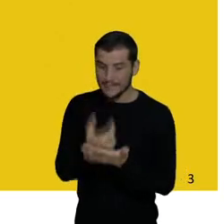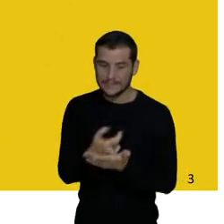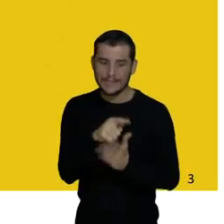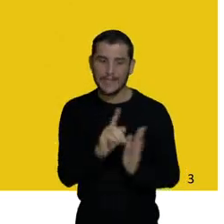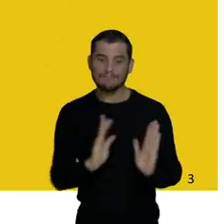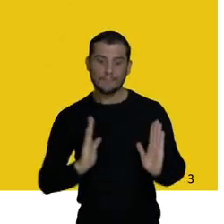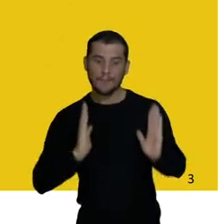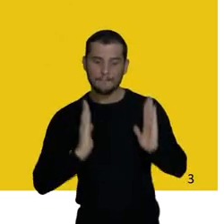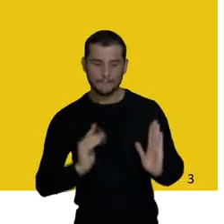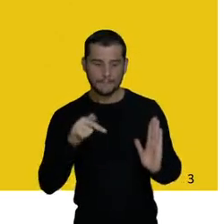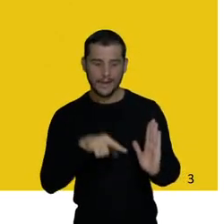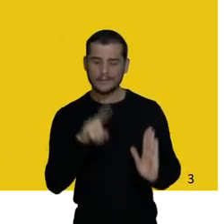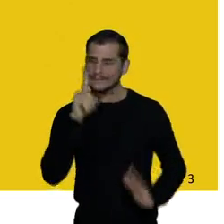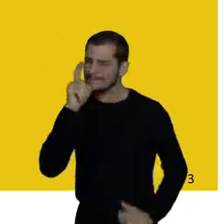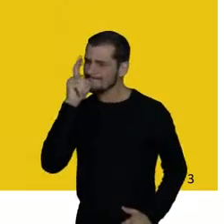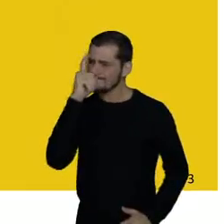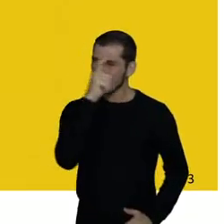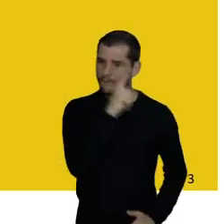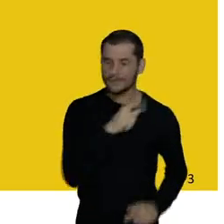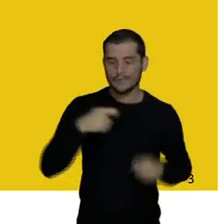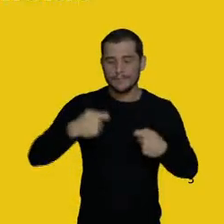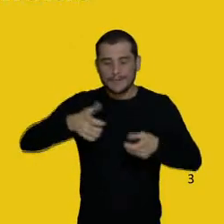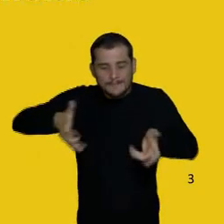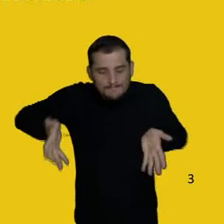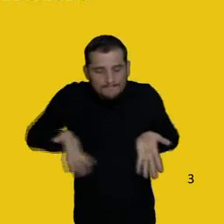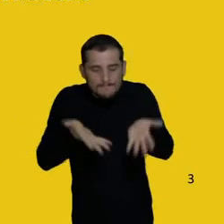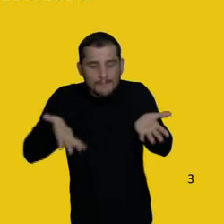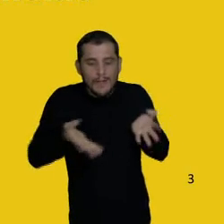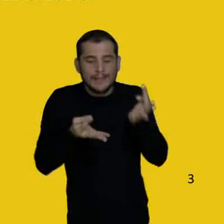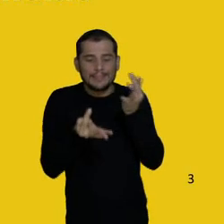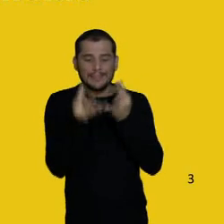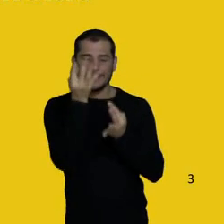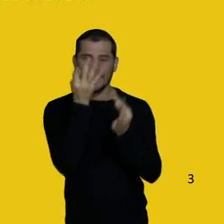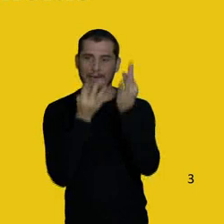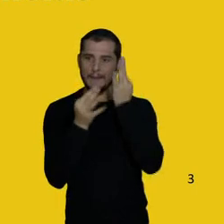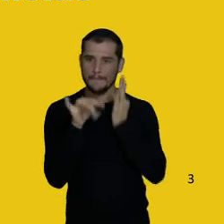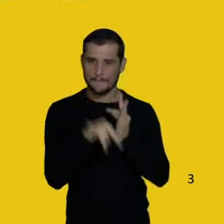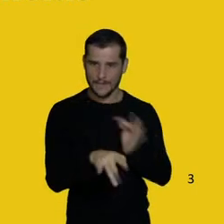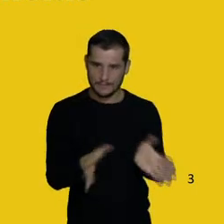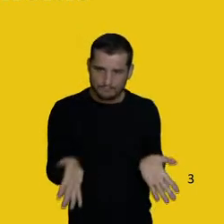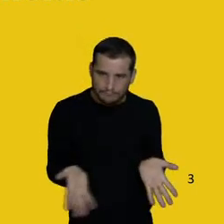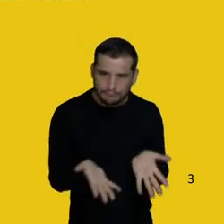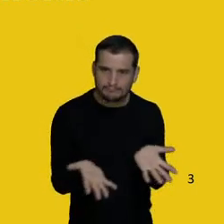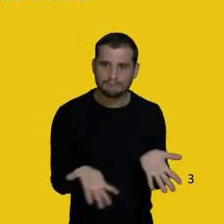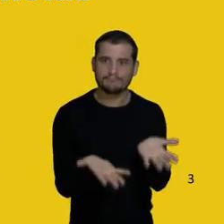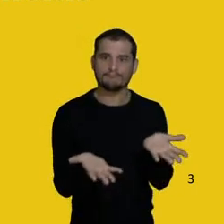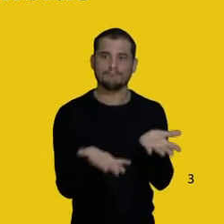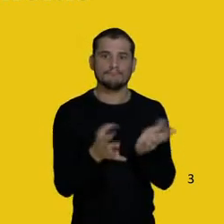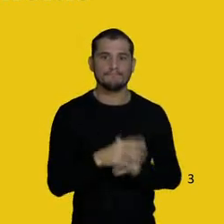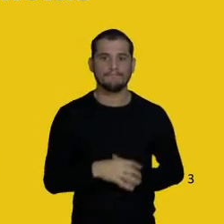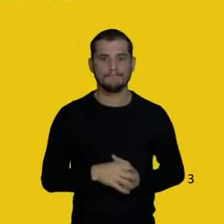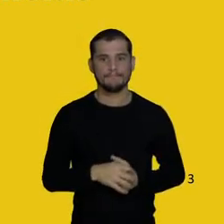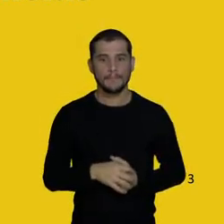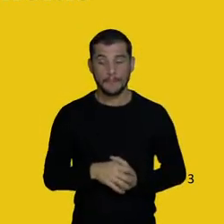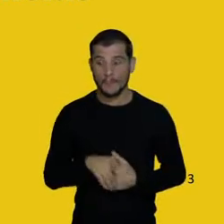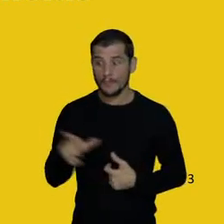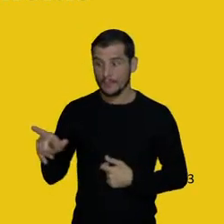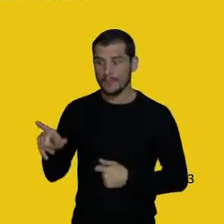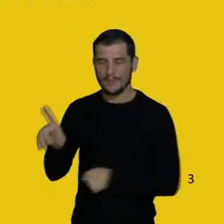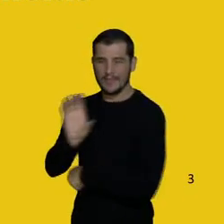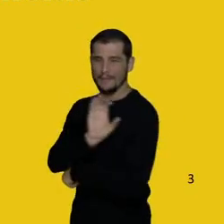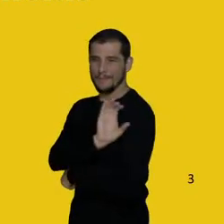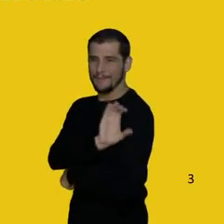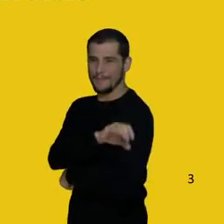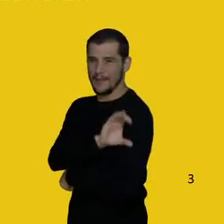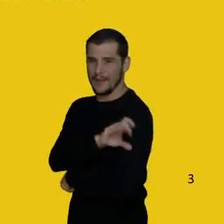a gente tem que ajudar muito nessa fase naé pré-escola né assim muitas crianças chegam na pré-escola